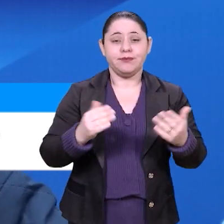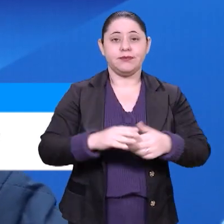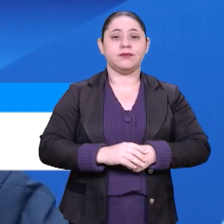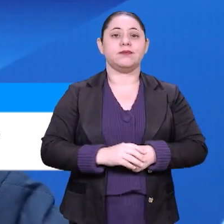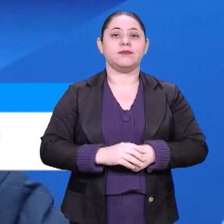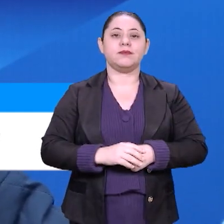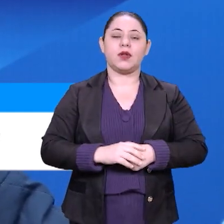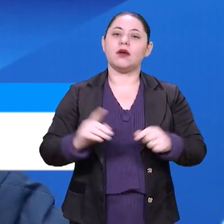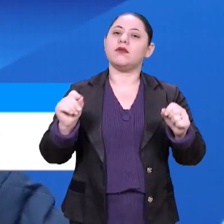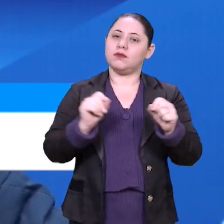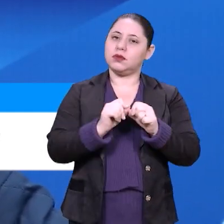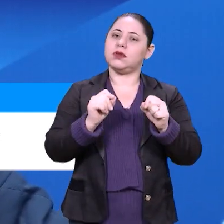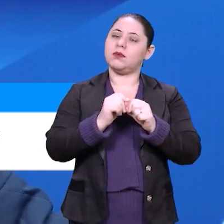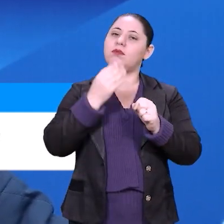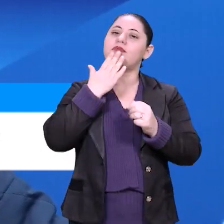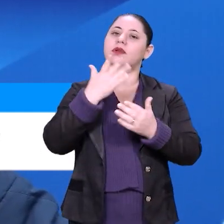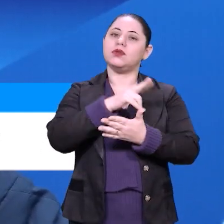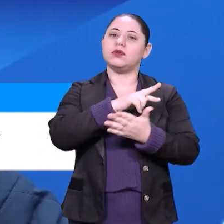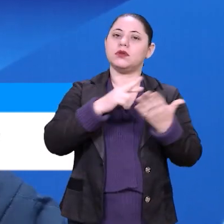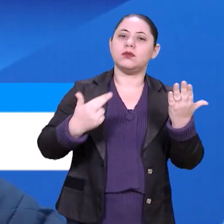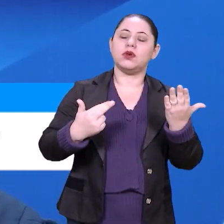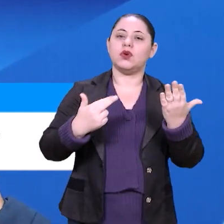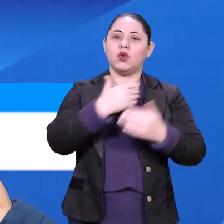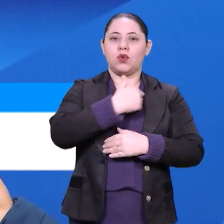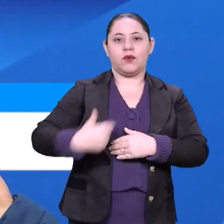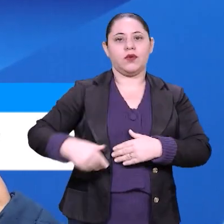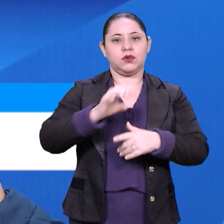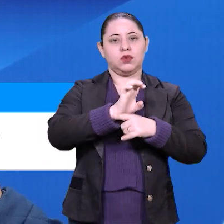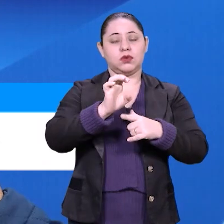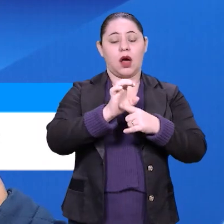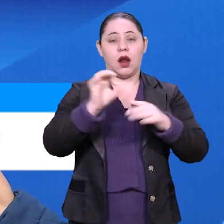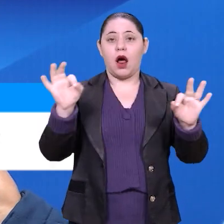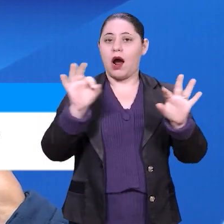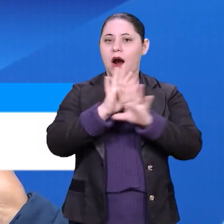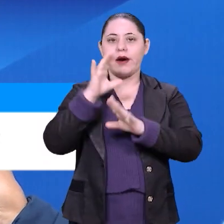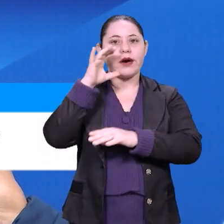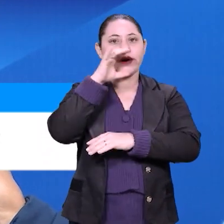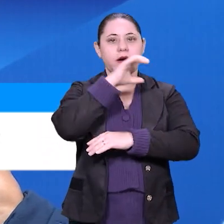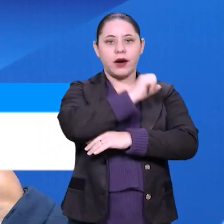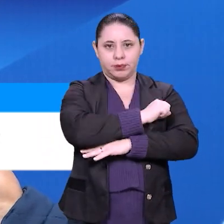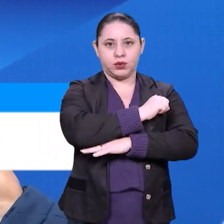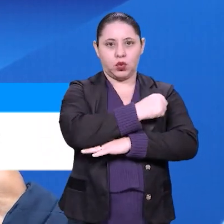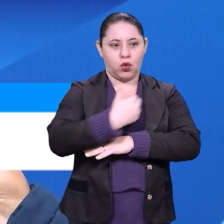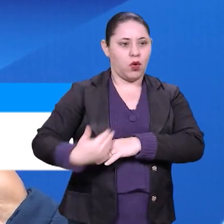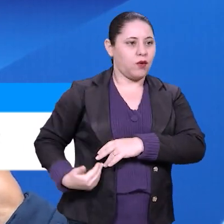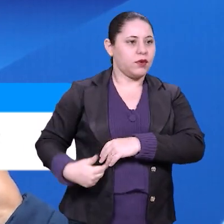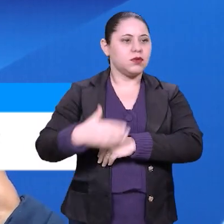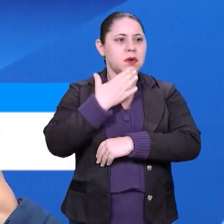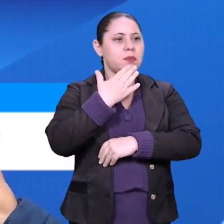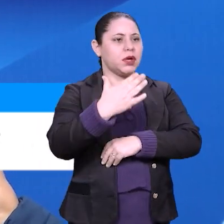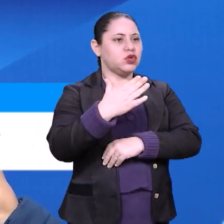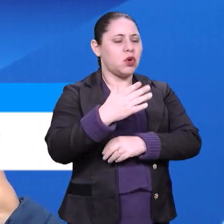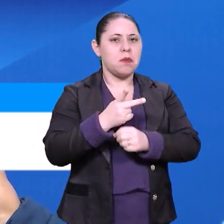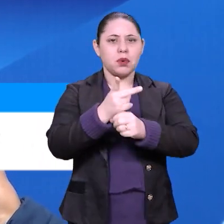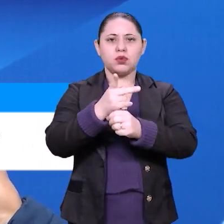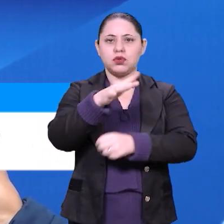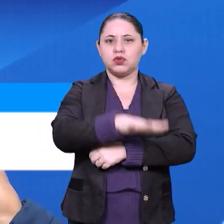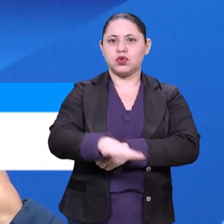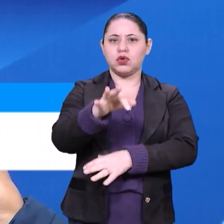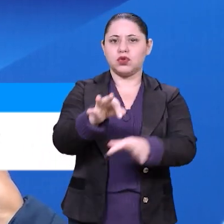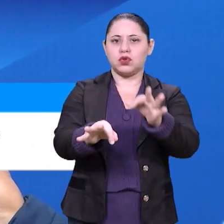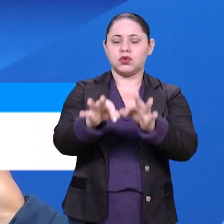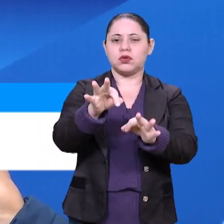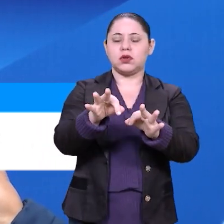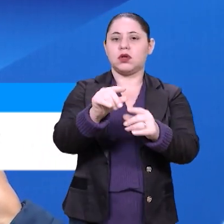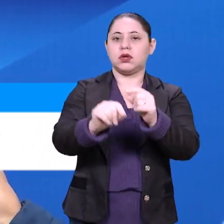Então, fizemos esse requerimento e o governo do estado prontamente acionou a sua procuradoria,